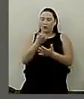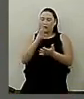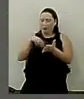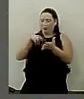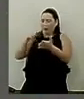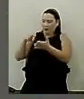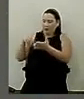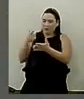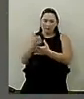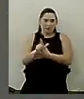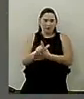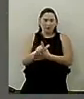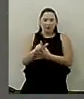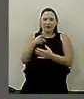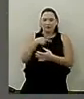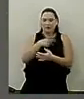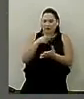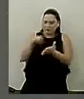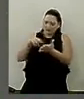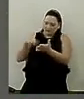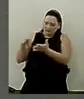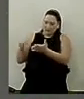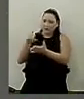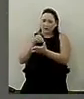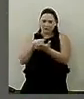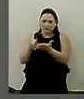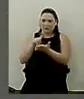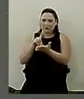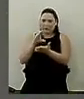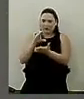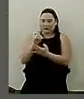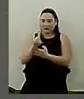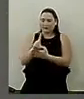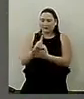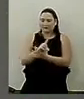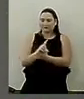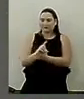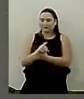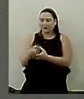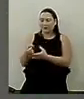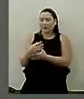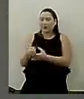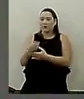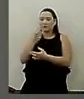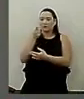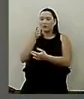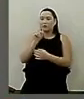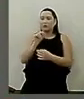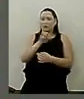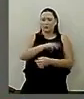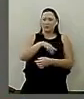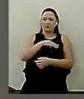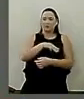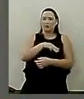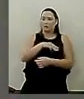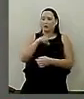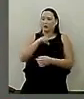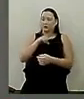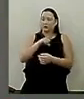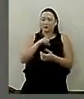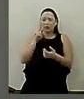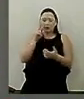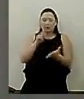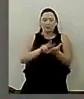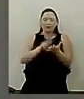algumas. E eu peguei um CD antigo que eu estava copiando sobre missões. E um arquivo me